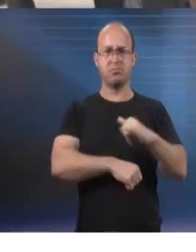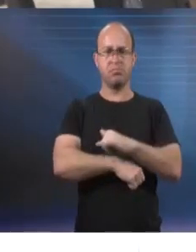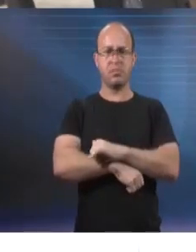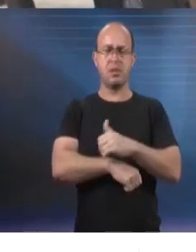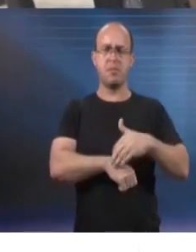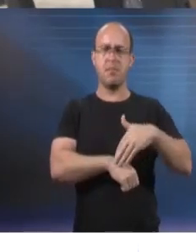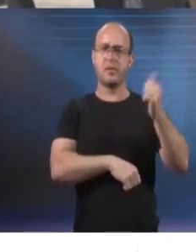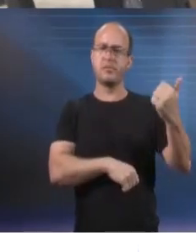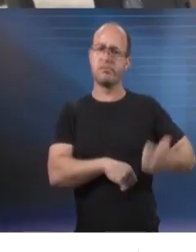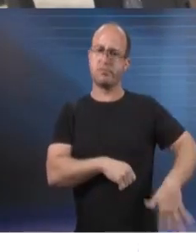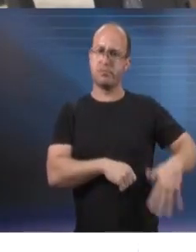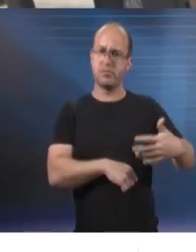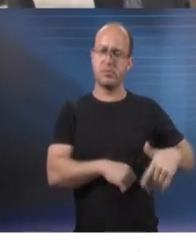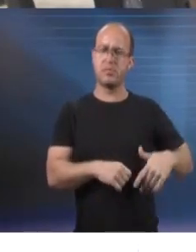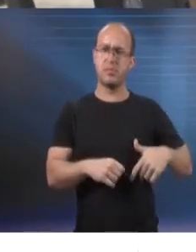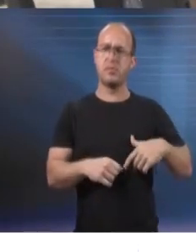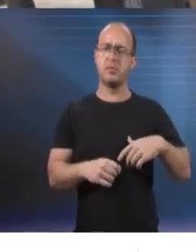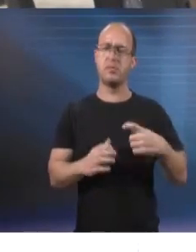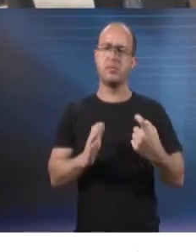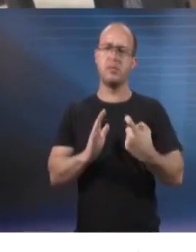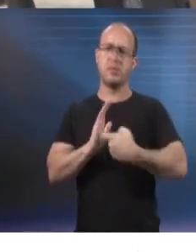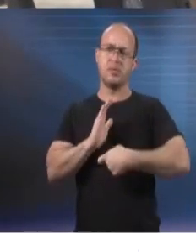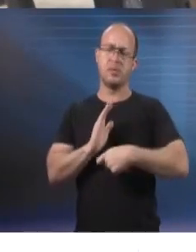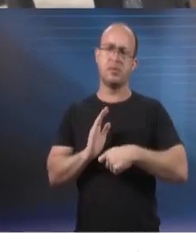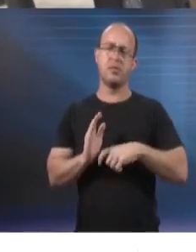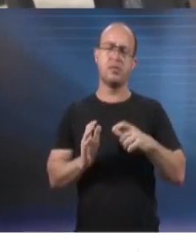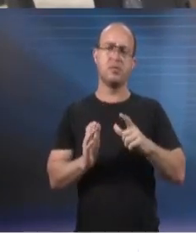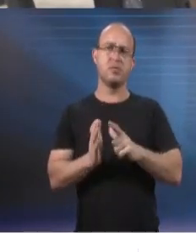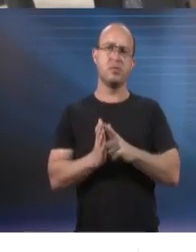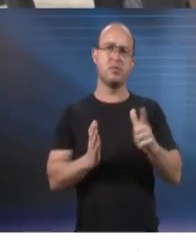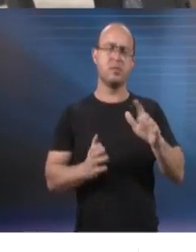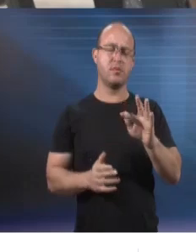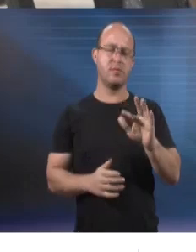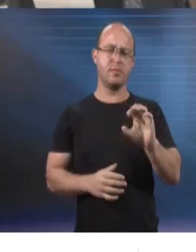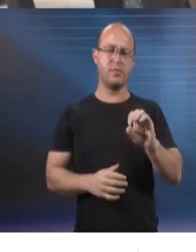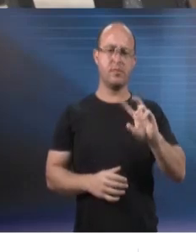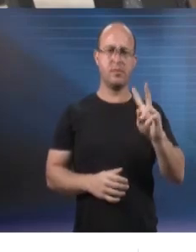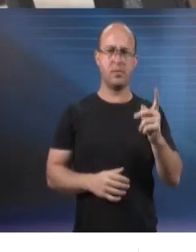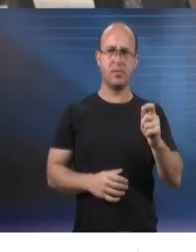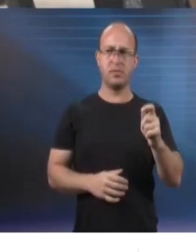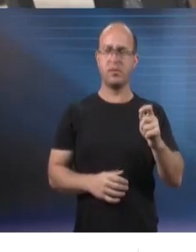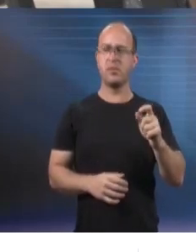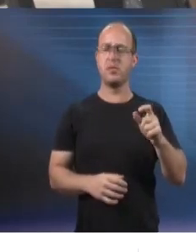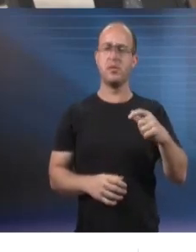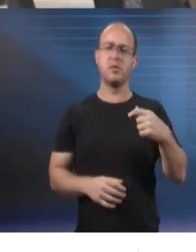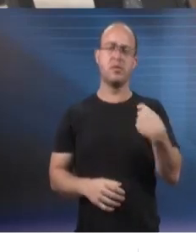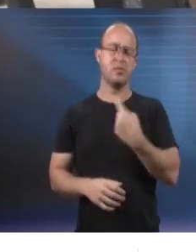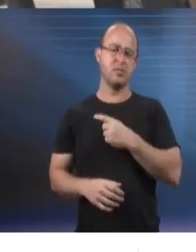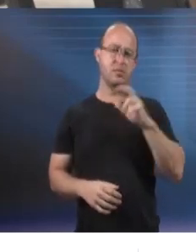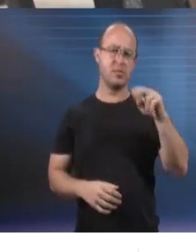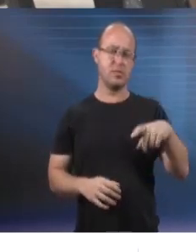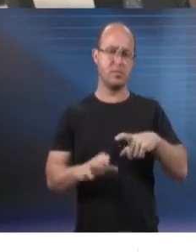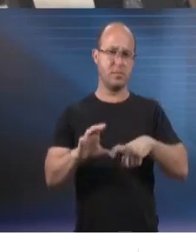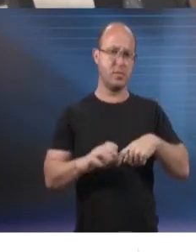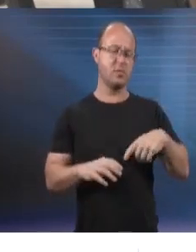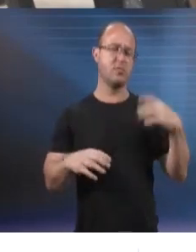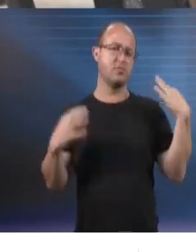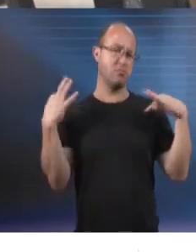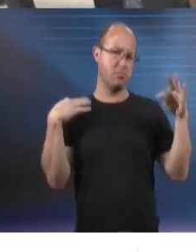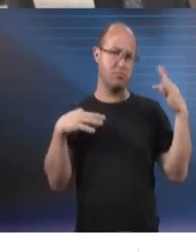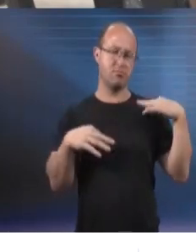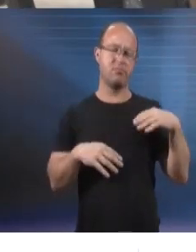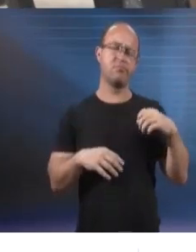mais caras na reforma tributária, matéria da Folha. Ou seja, nosso Rio Grande do Norte, que depende do turismo, pode ser